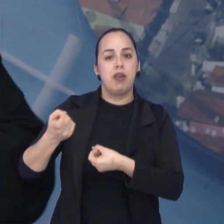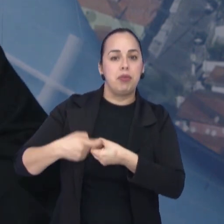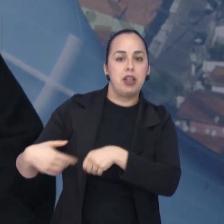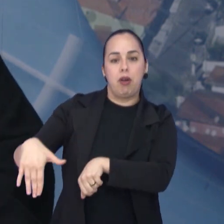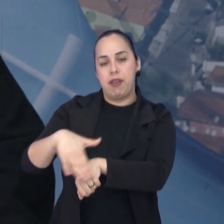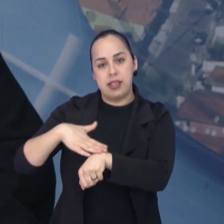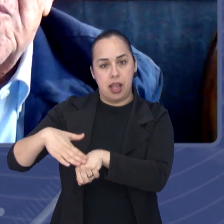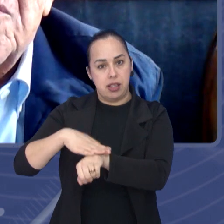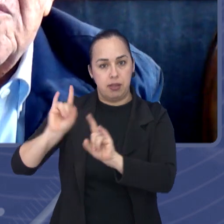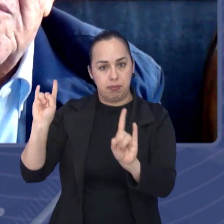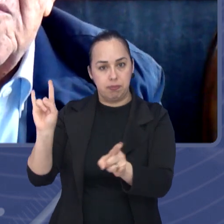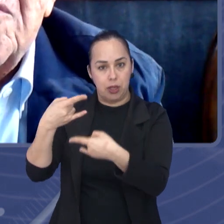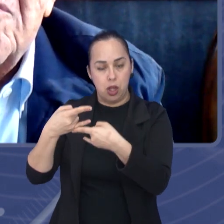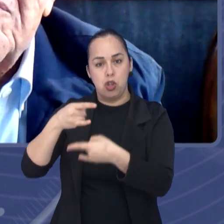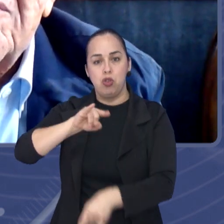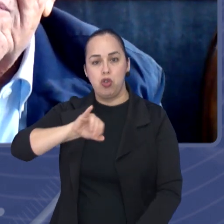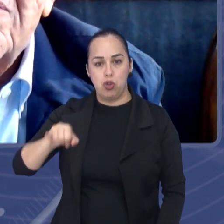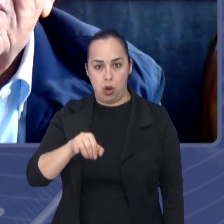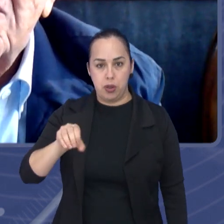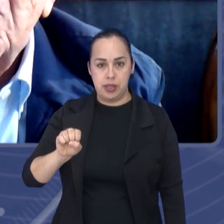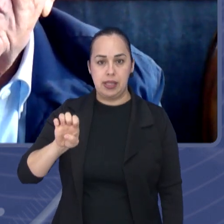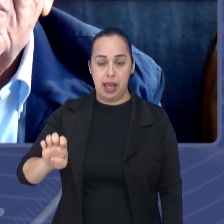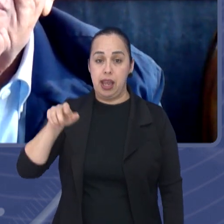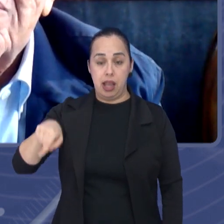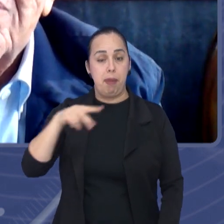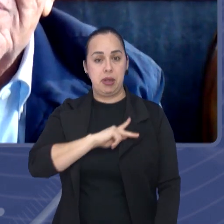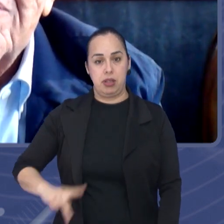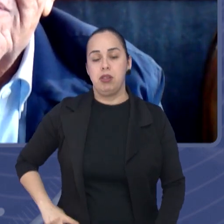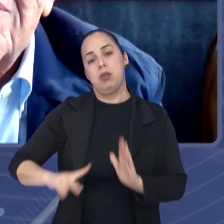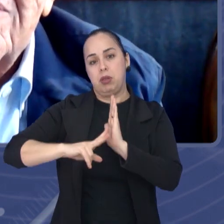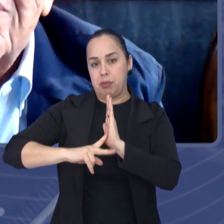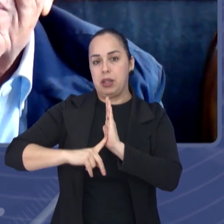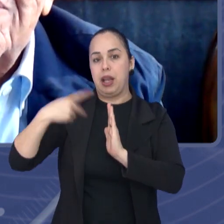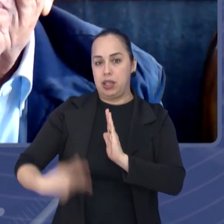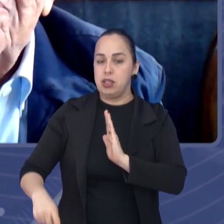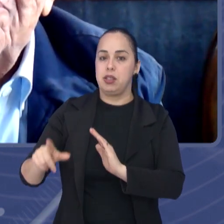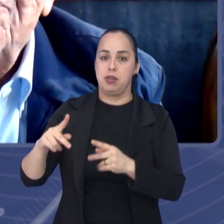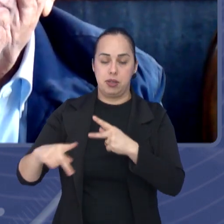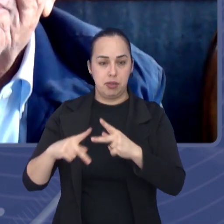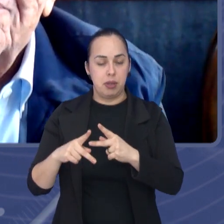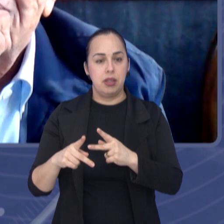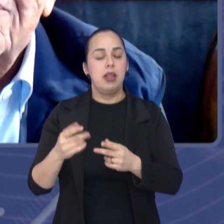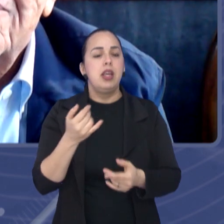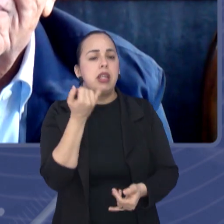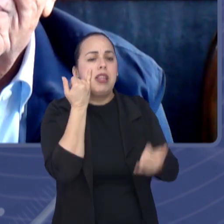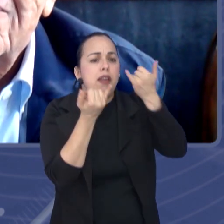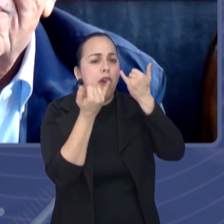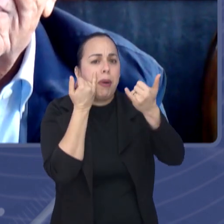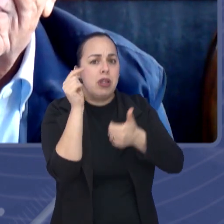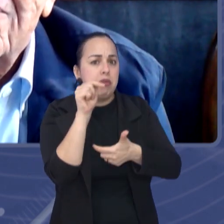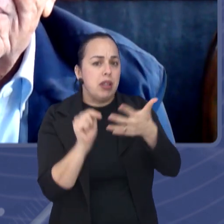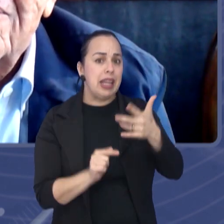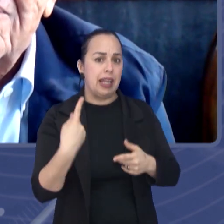então com José de Faria, que é do Sincomércio aqui de São José. José, a gente comentou sobre esses dados aqui de São